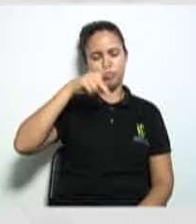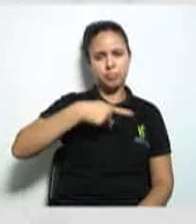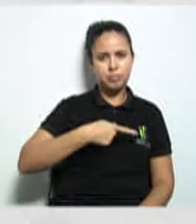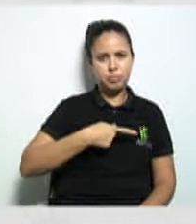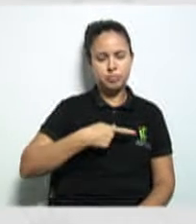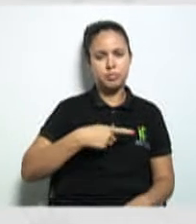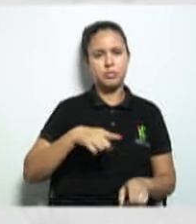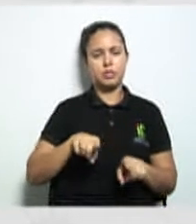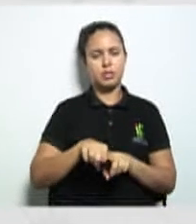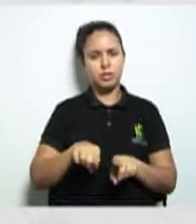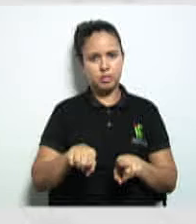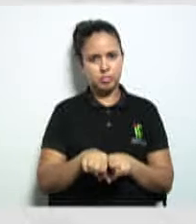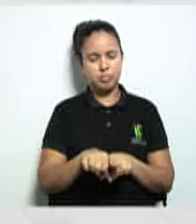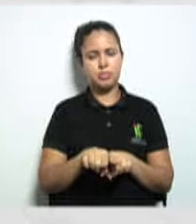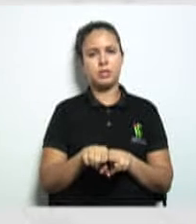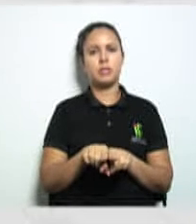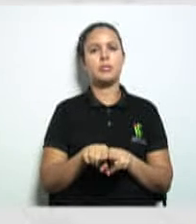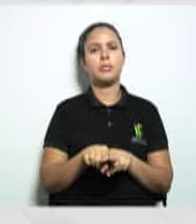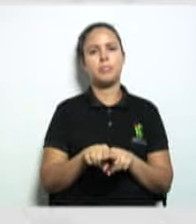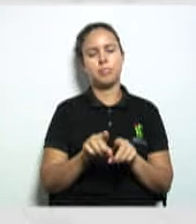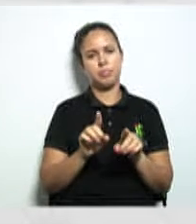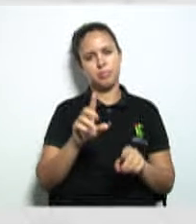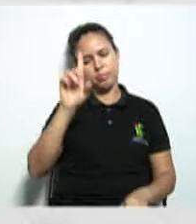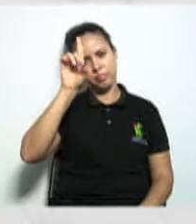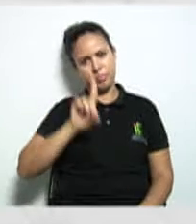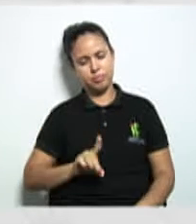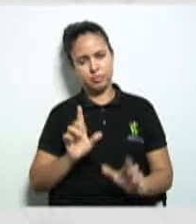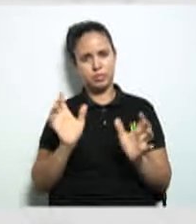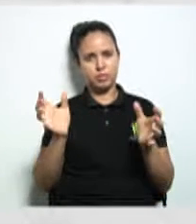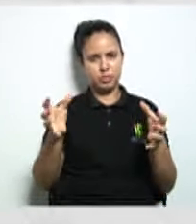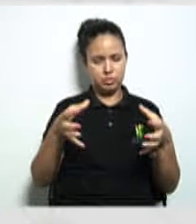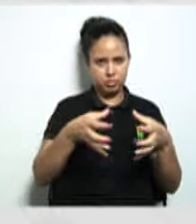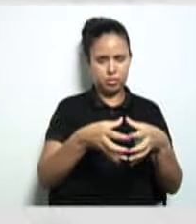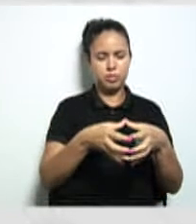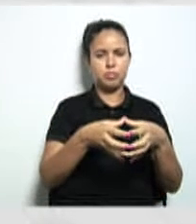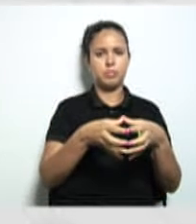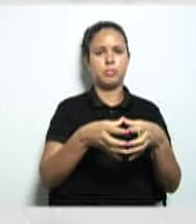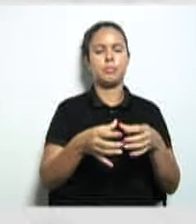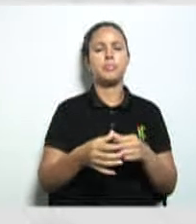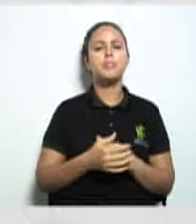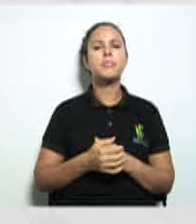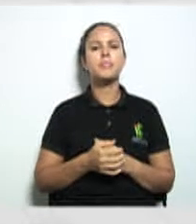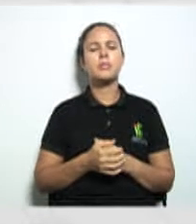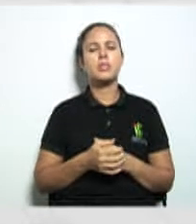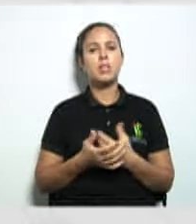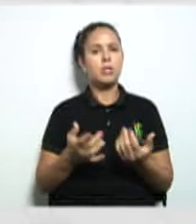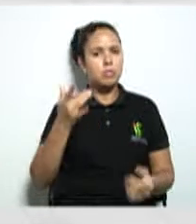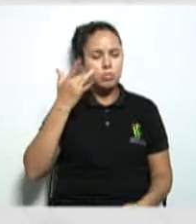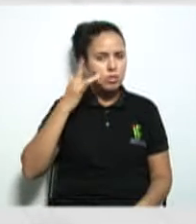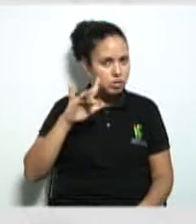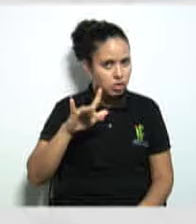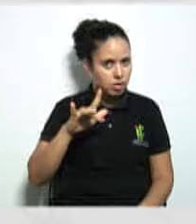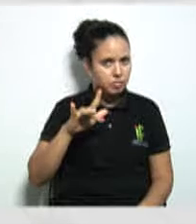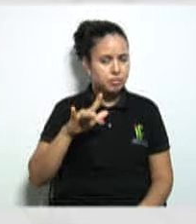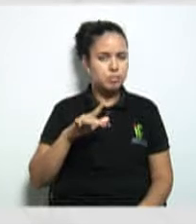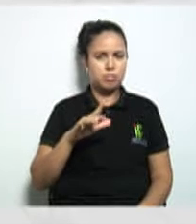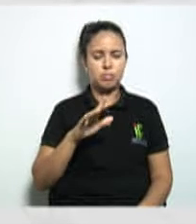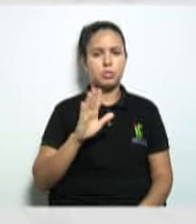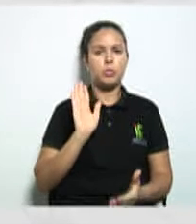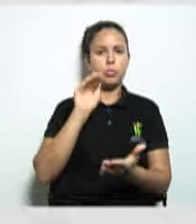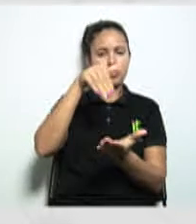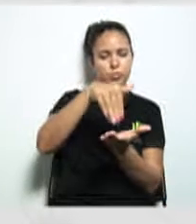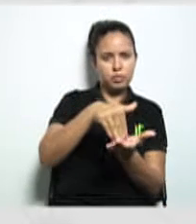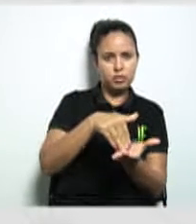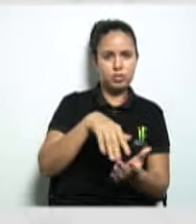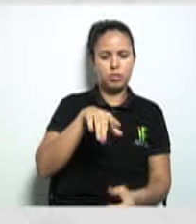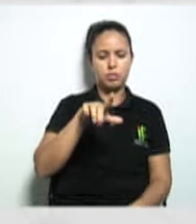sei o que significa direitos difusos aqui coletivos. Lá no nosso glossário, né, tá lá